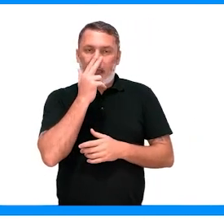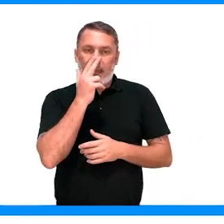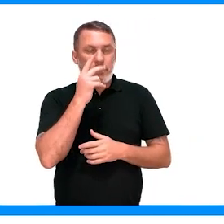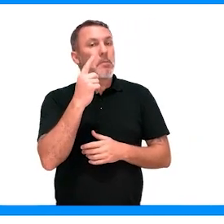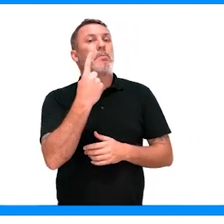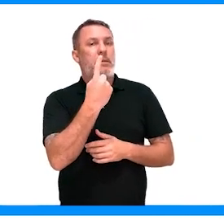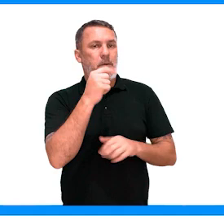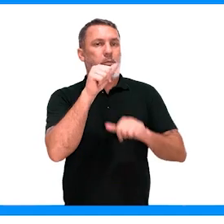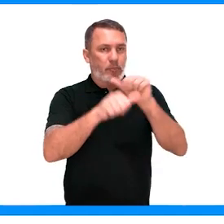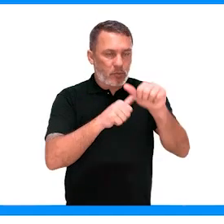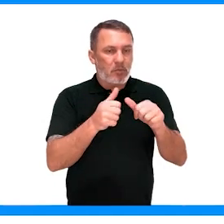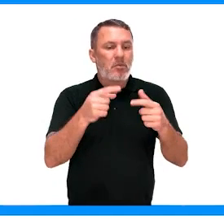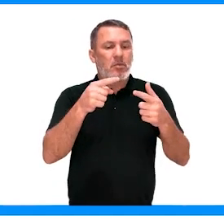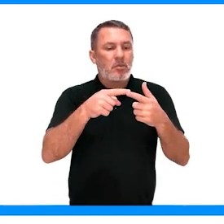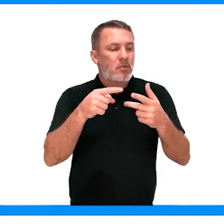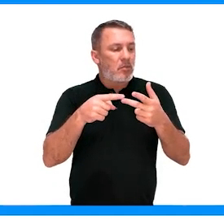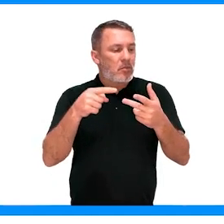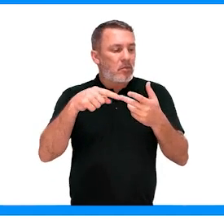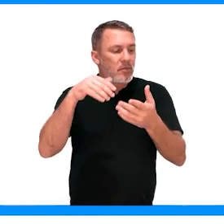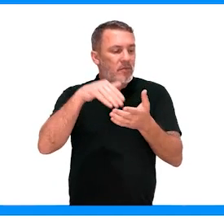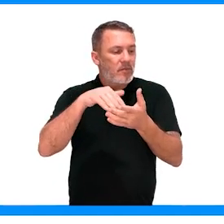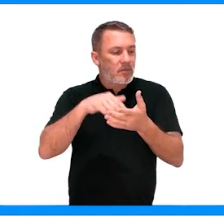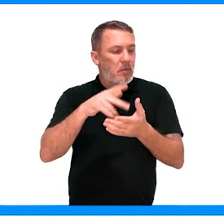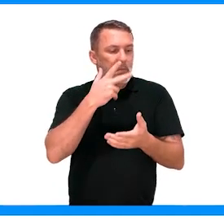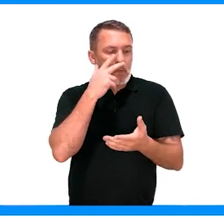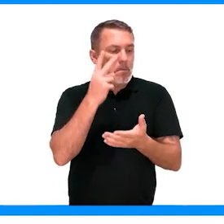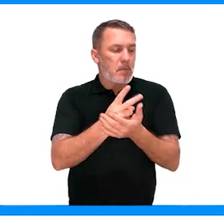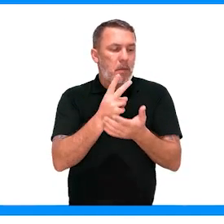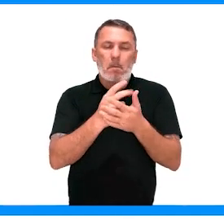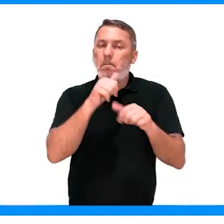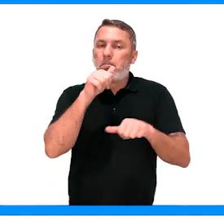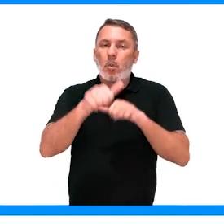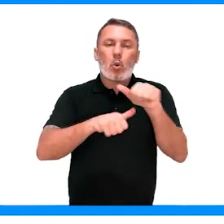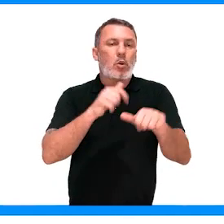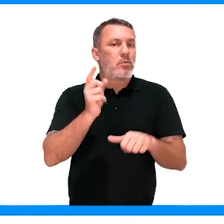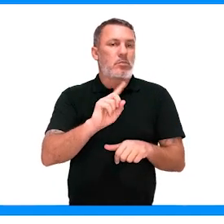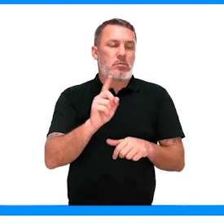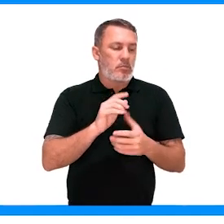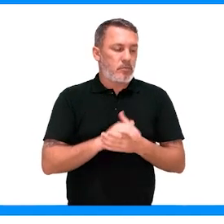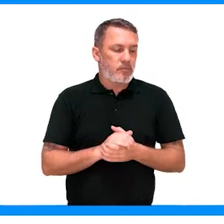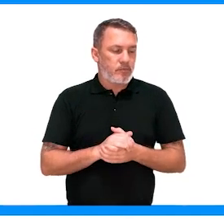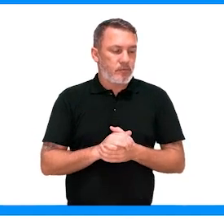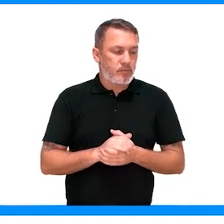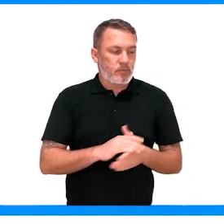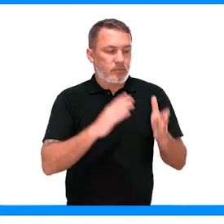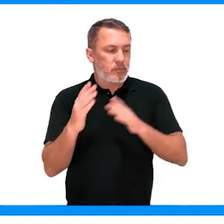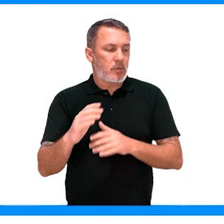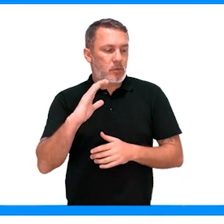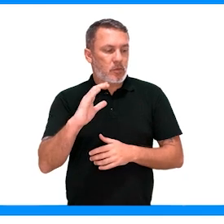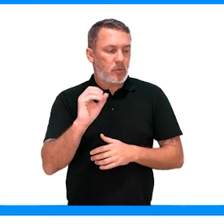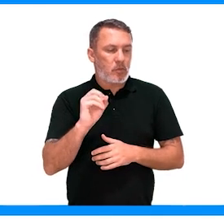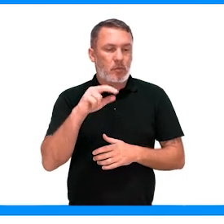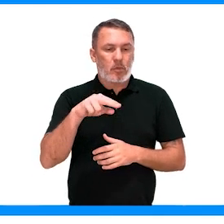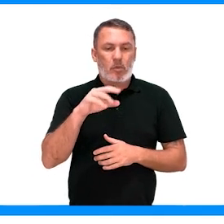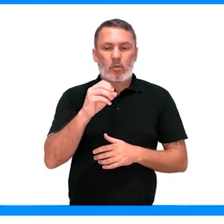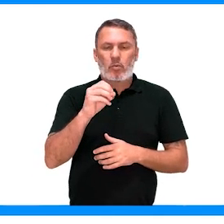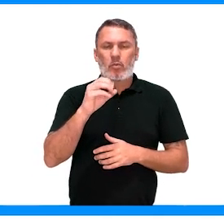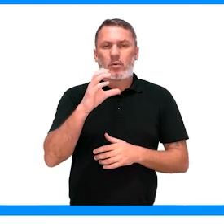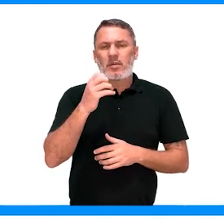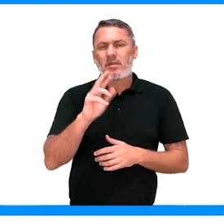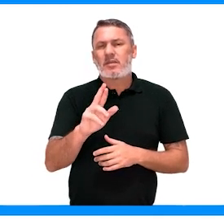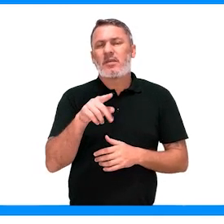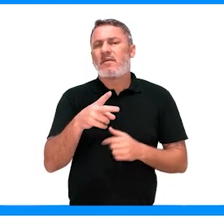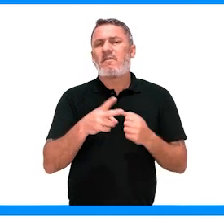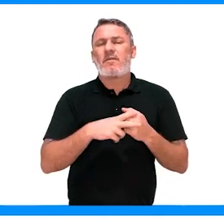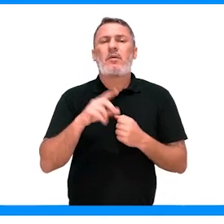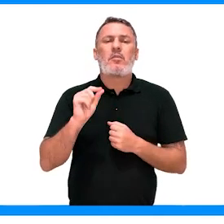Parecer. Eu pareço, tu pareces, ele parece. Parecemos, pareceis, parecem. Conocer. Esse